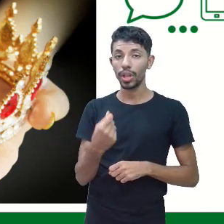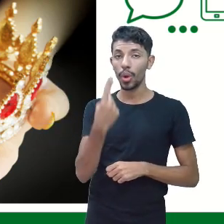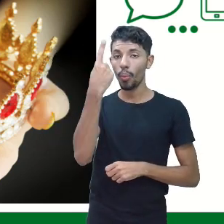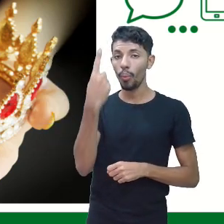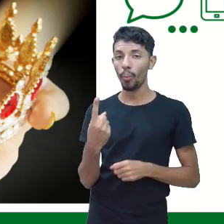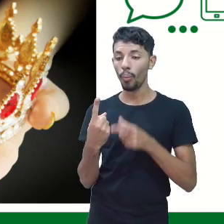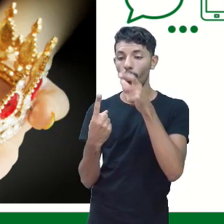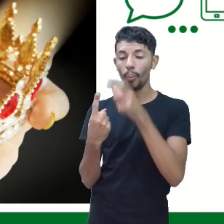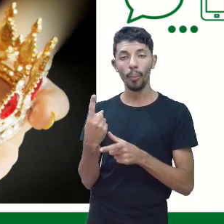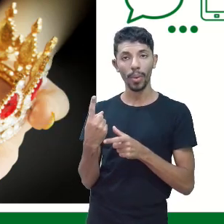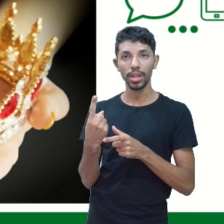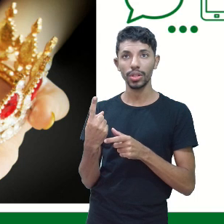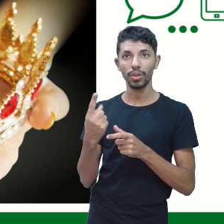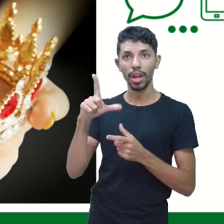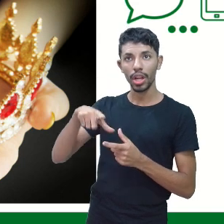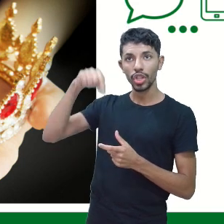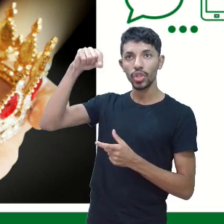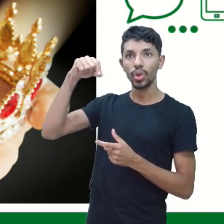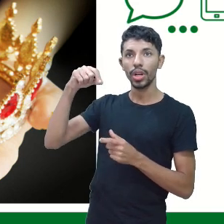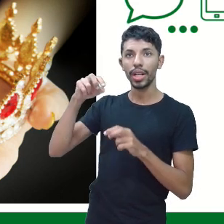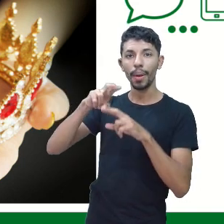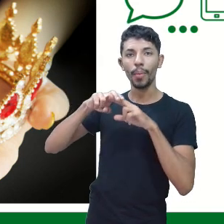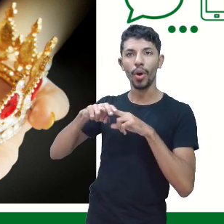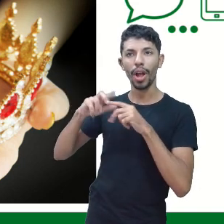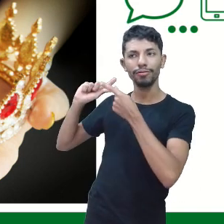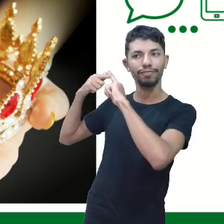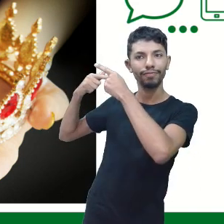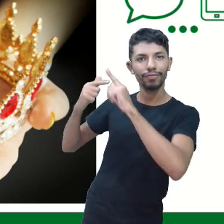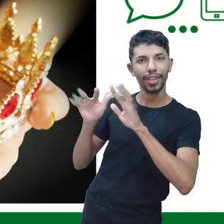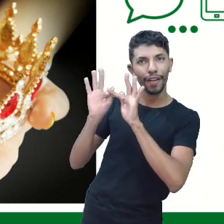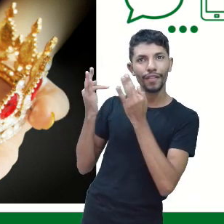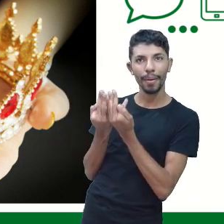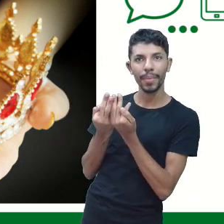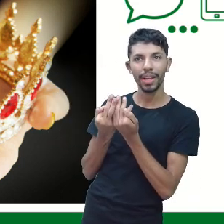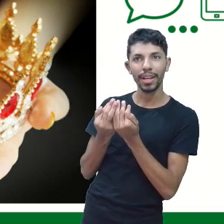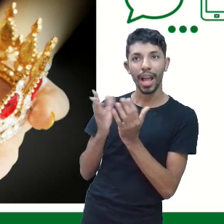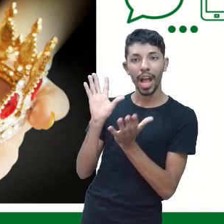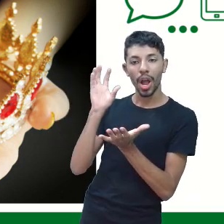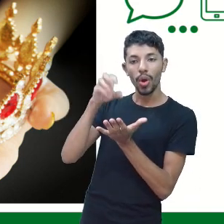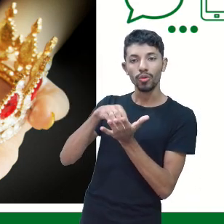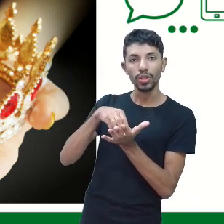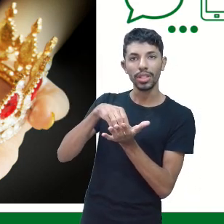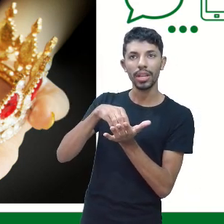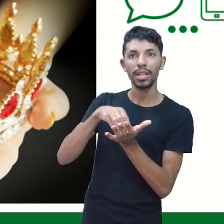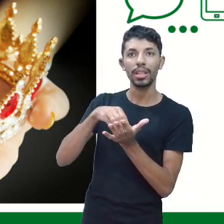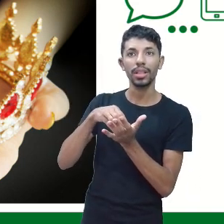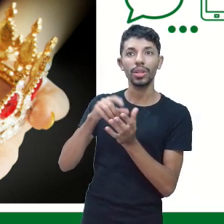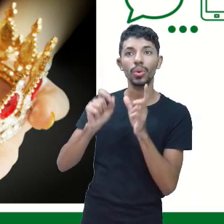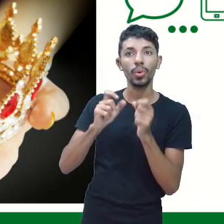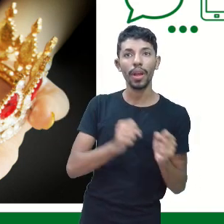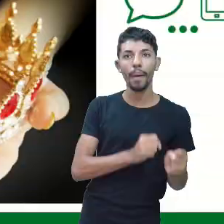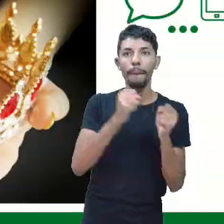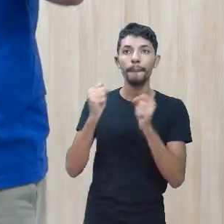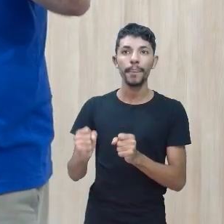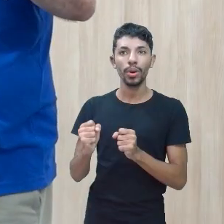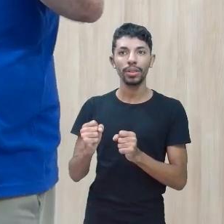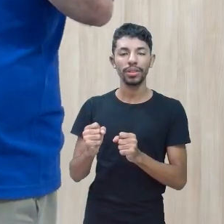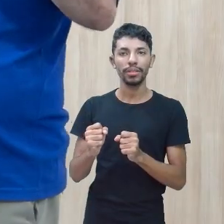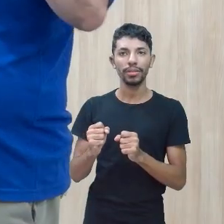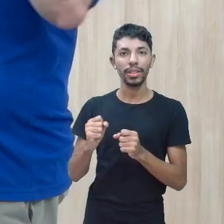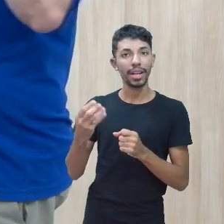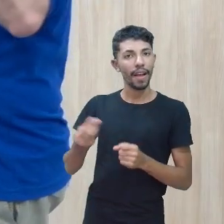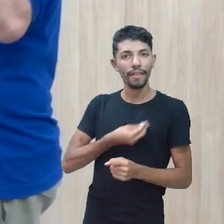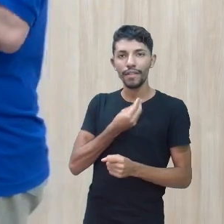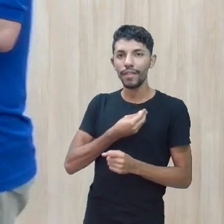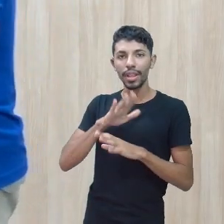pessoa escolhida por sucessão hereditária concentra o poder, normalmente por toda a vida. Não entendeu? Vamos traduzir isso aqui.